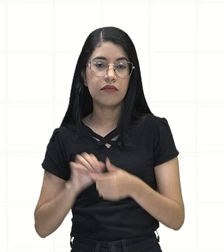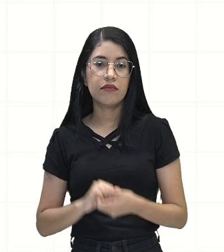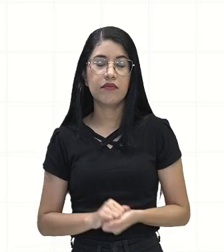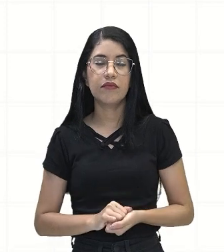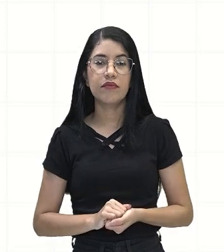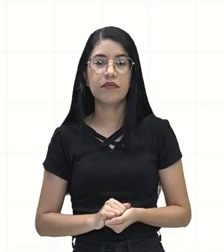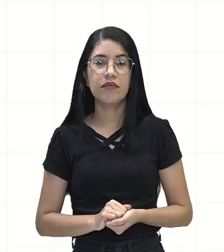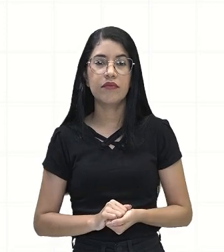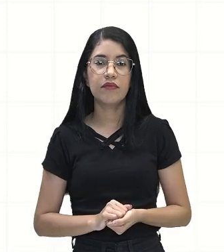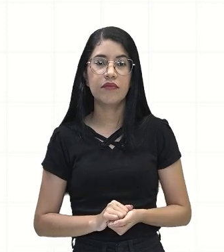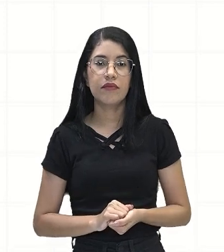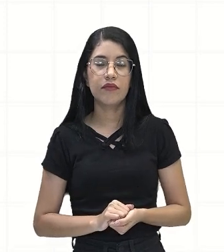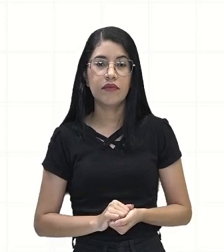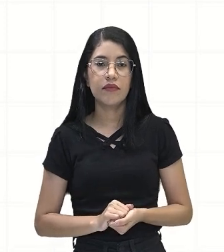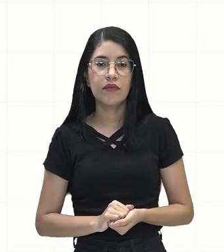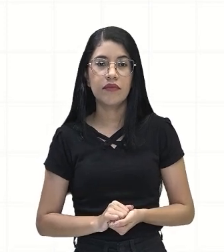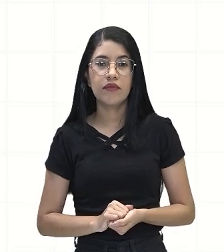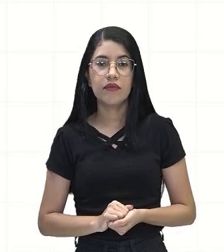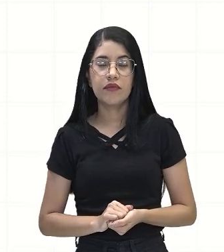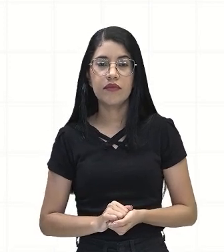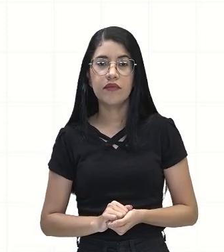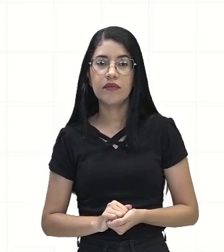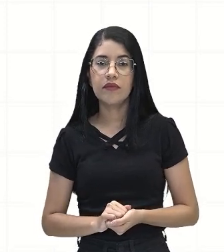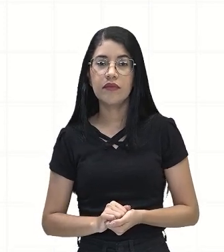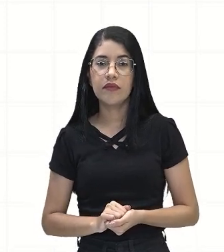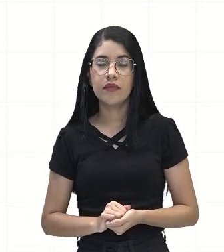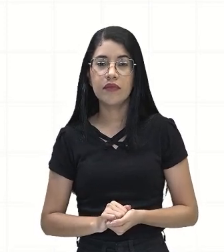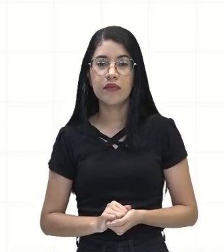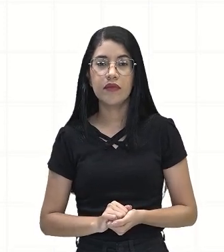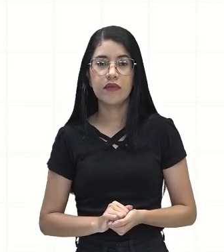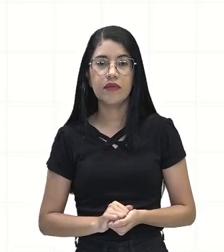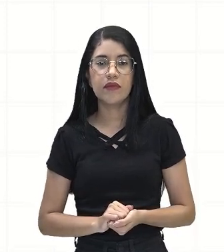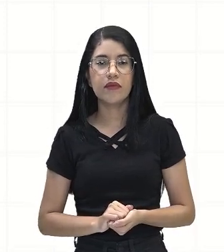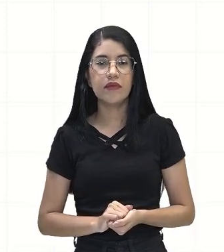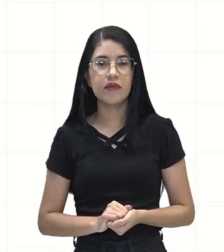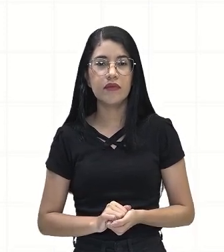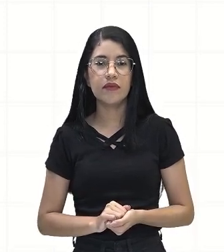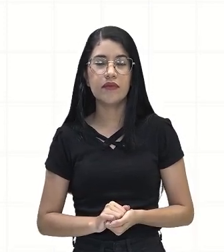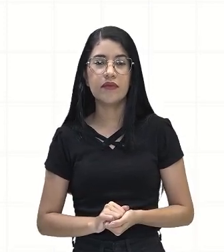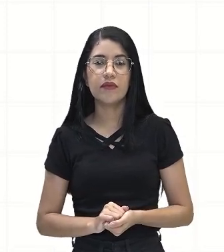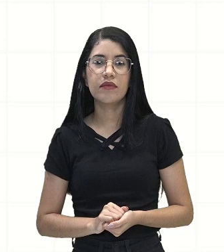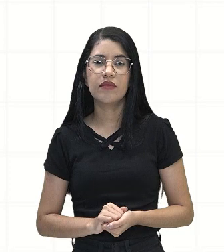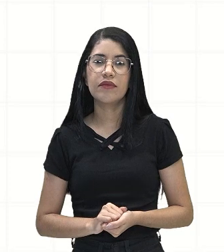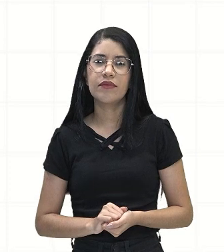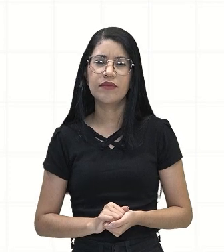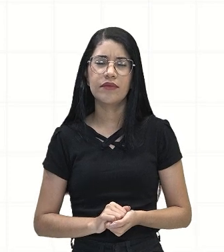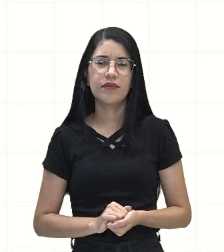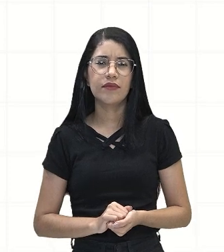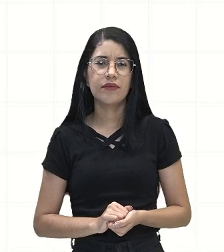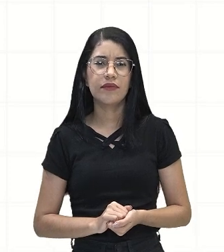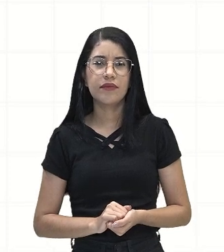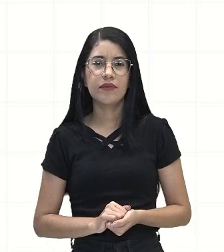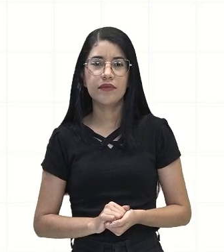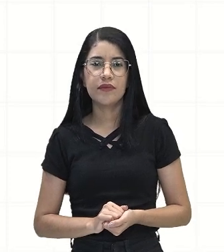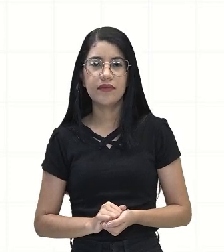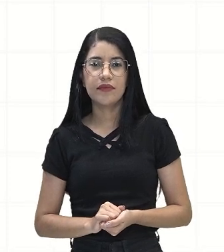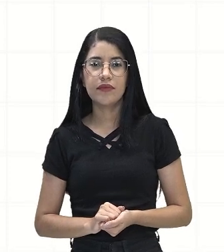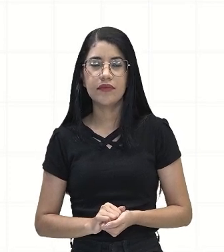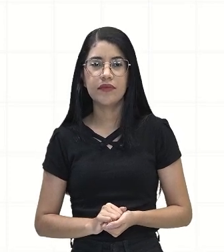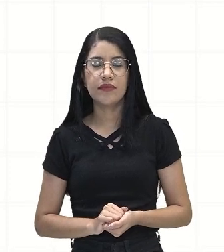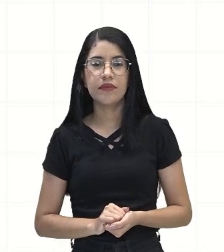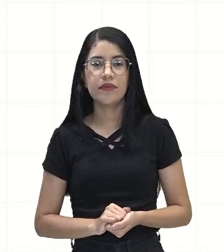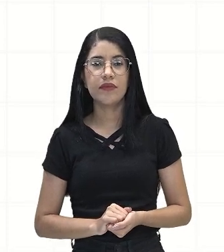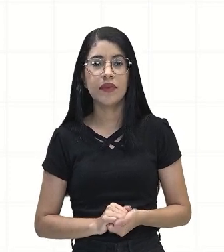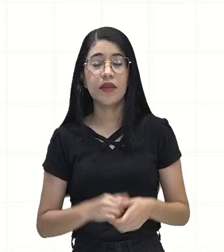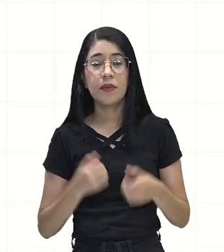hipotenusa pela altura, né? A medida da altura relativa. Beleza? Então, muita calma nessa